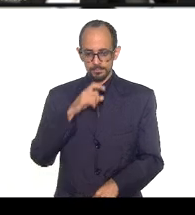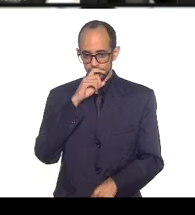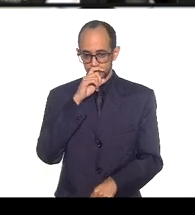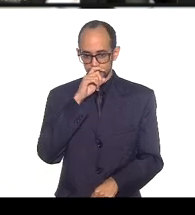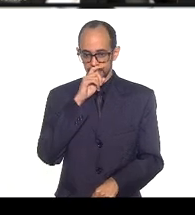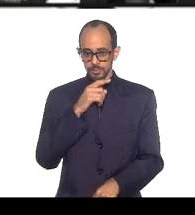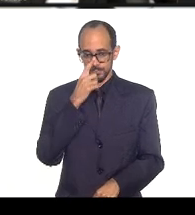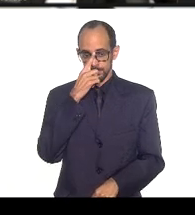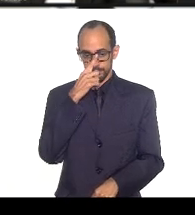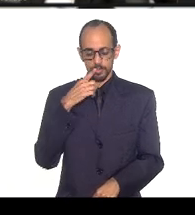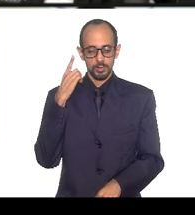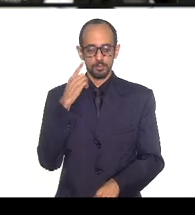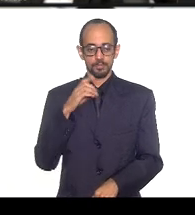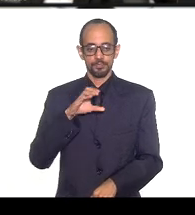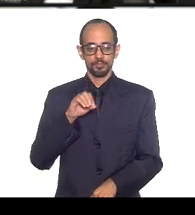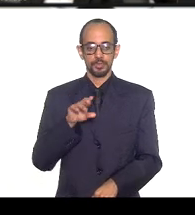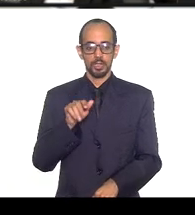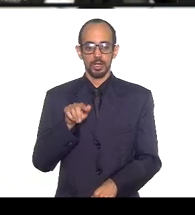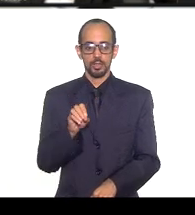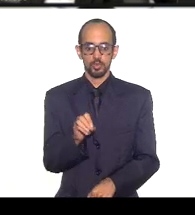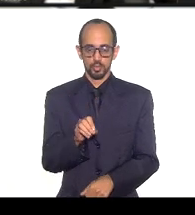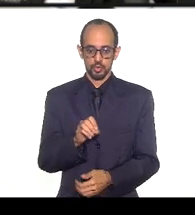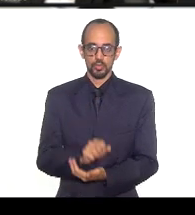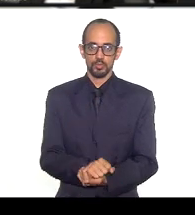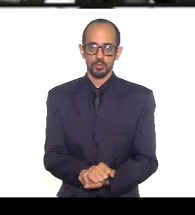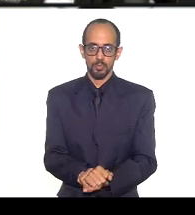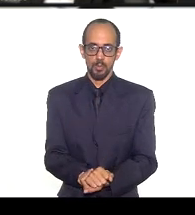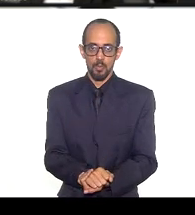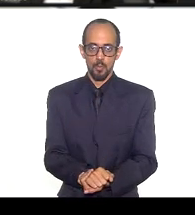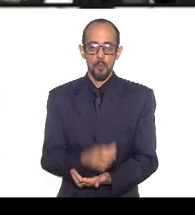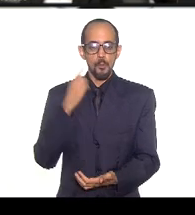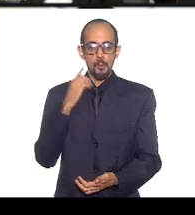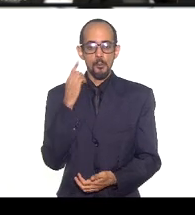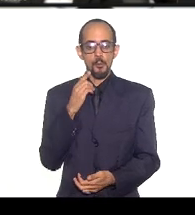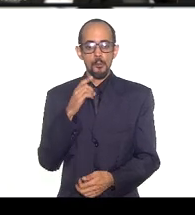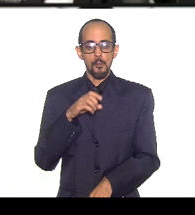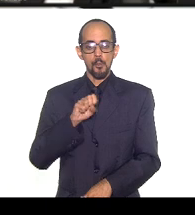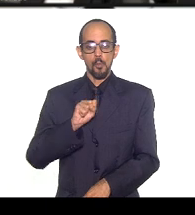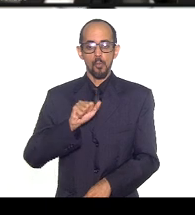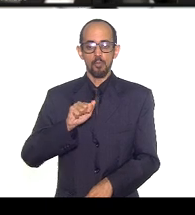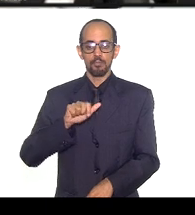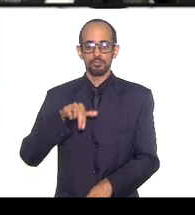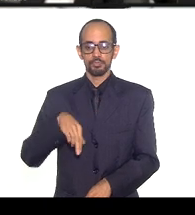Deputado Carlos Augusto. Deputado Coronel Salema.